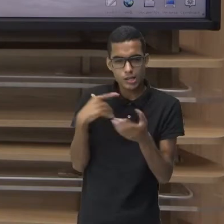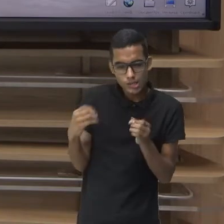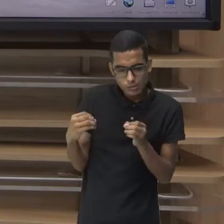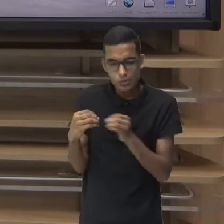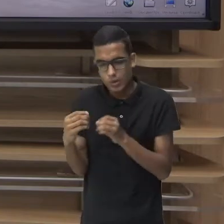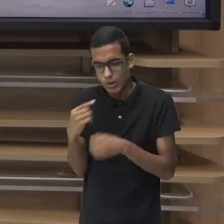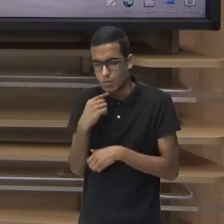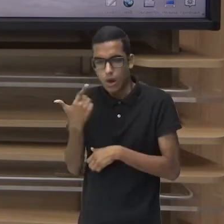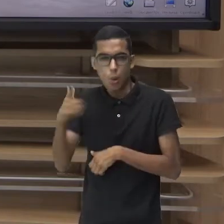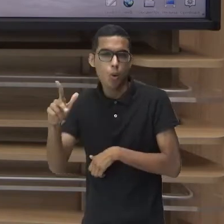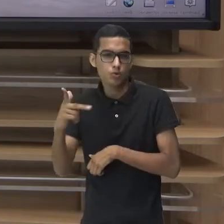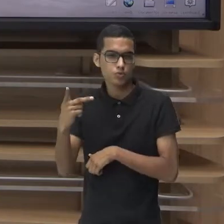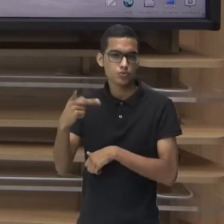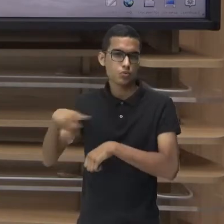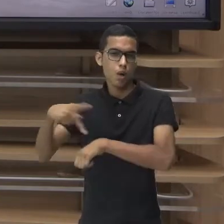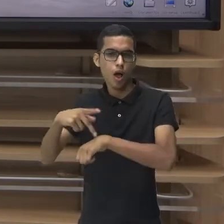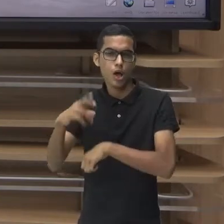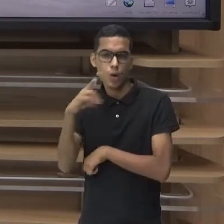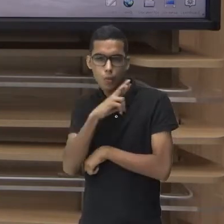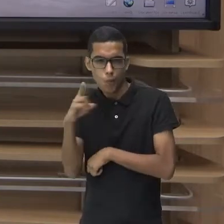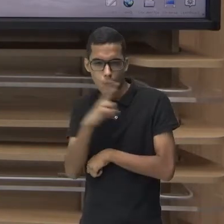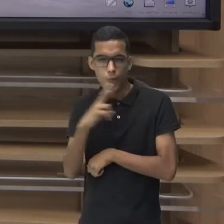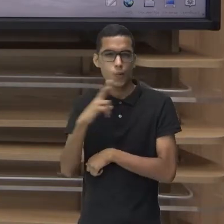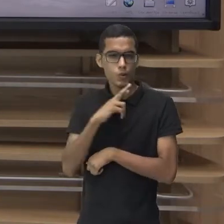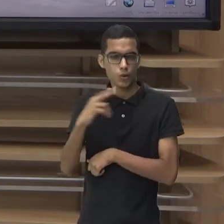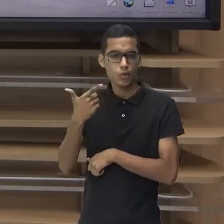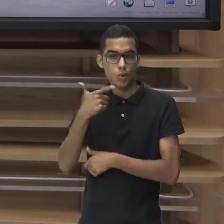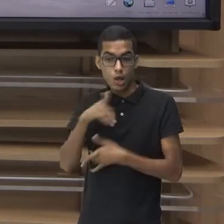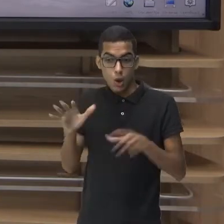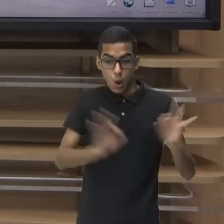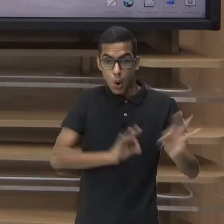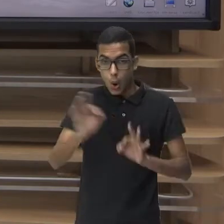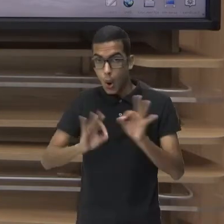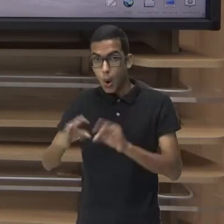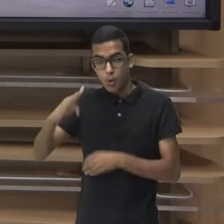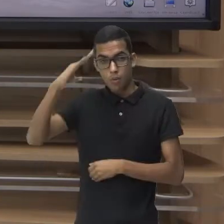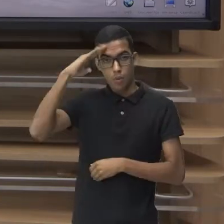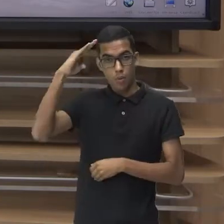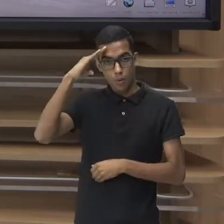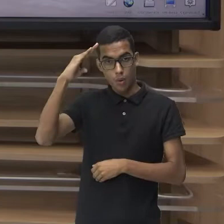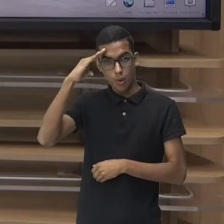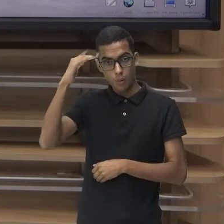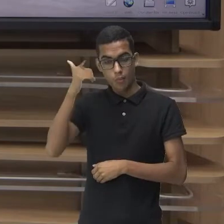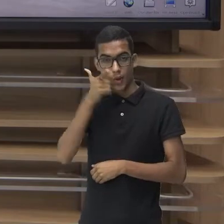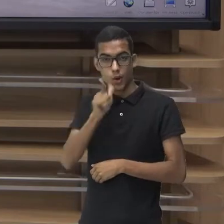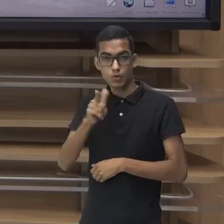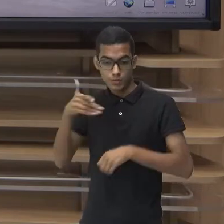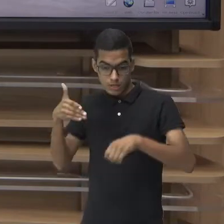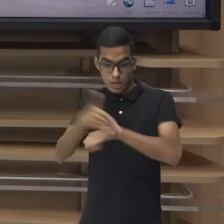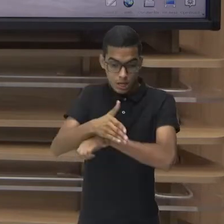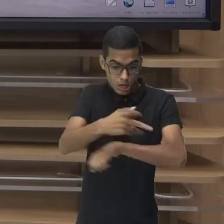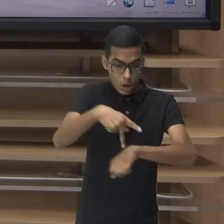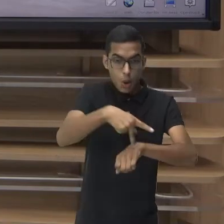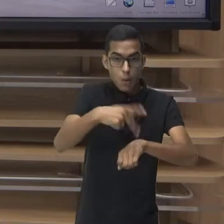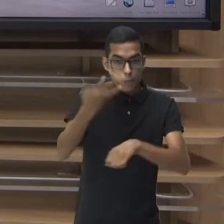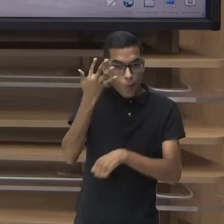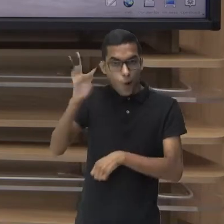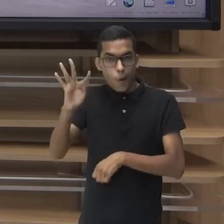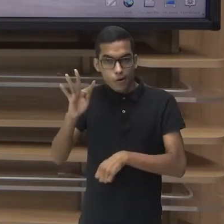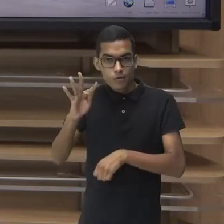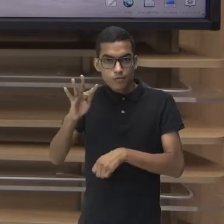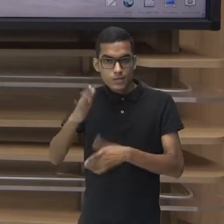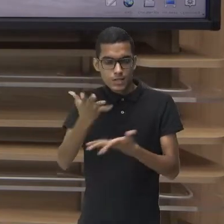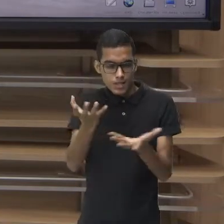Prússia, com a Rússia, para tentar formar um exército e invadir a França e acabar com esse início, com